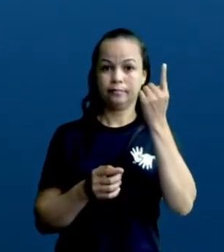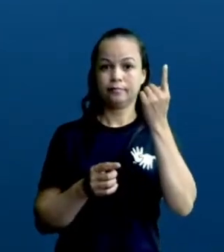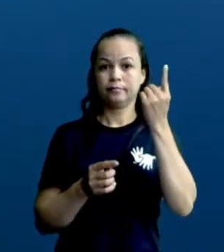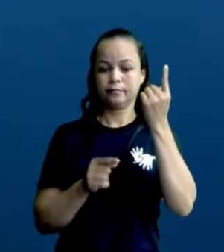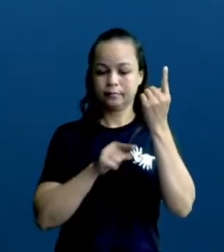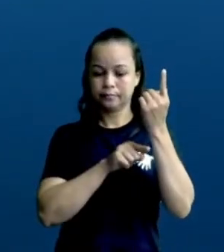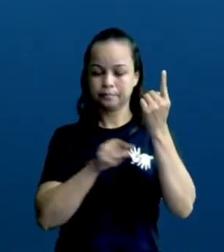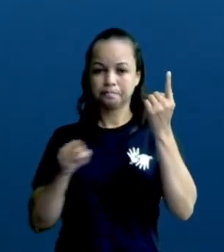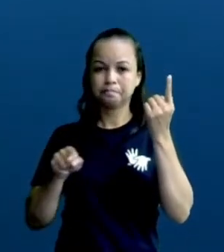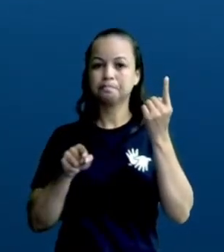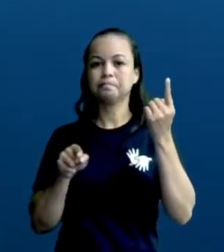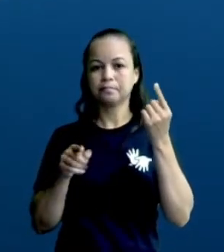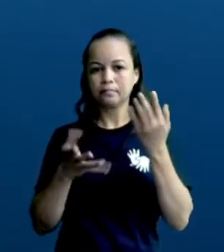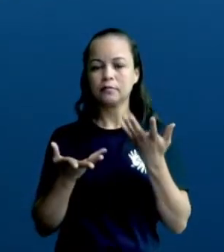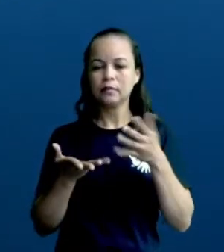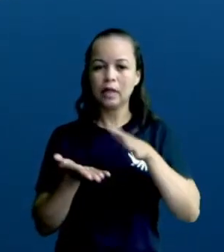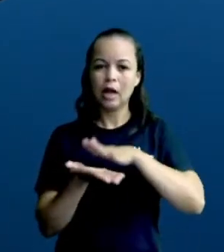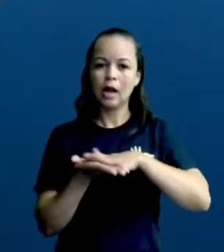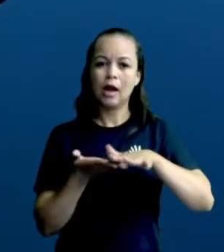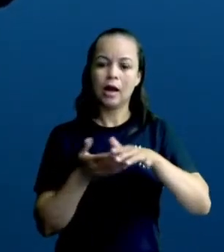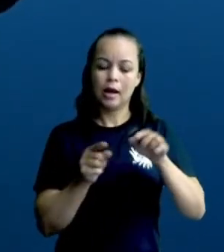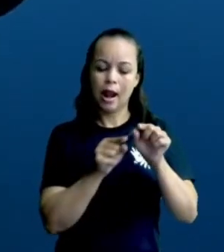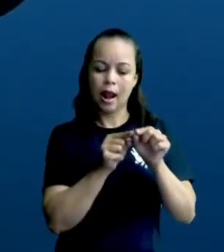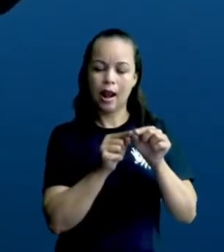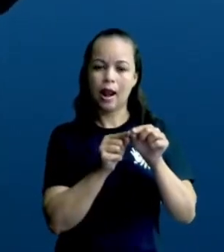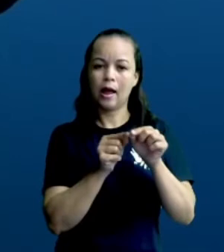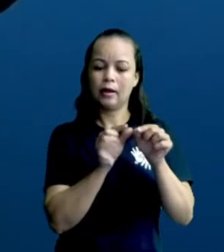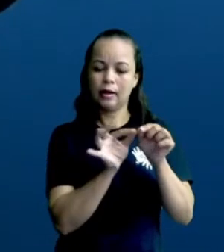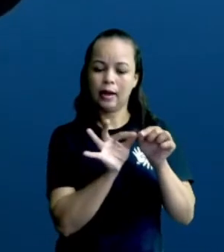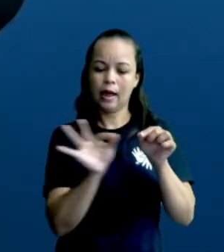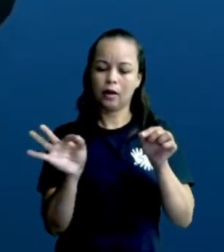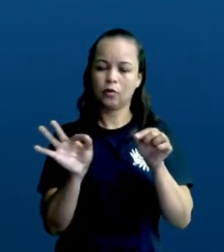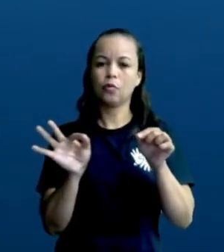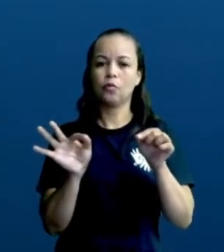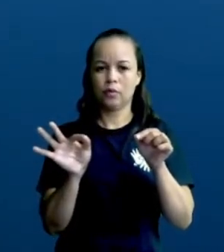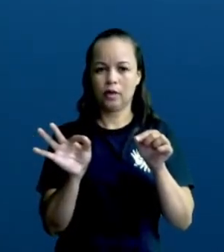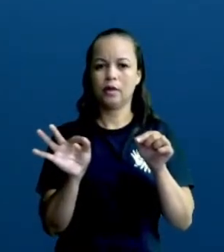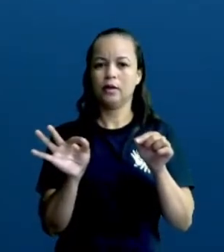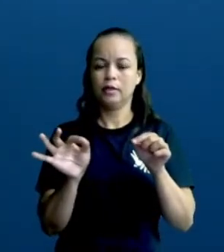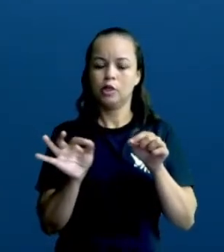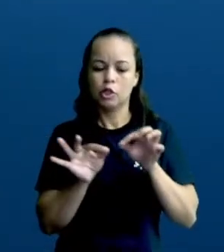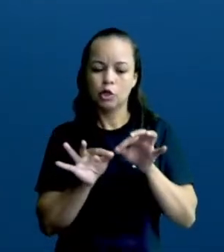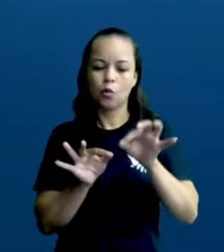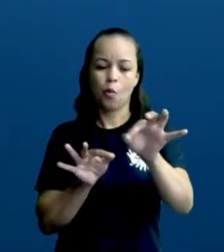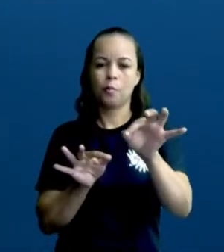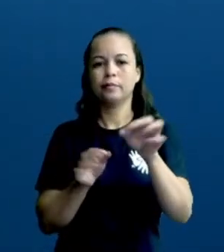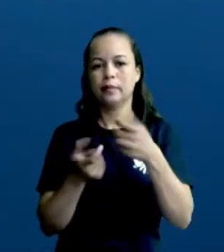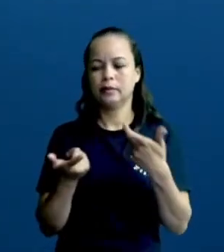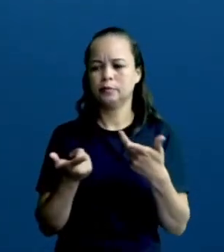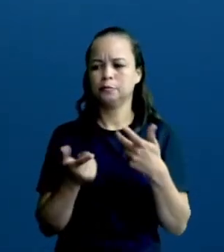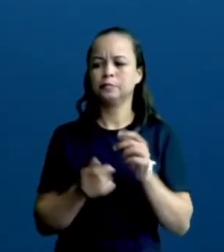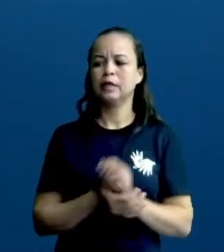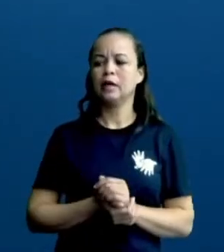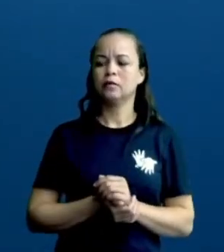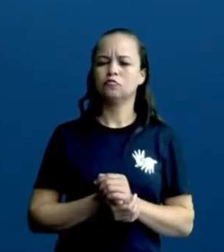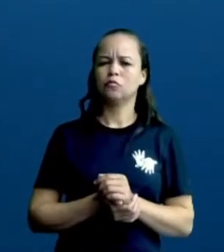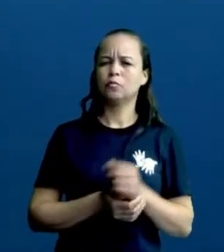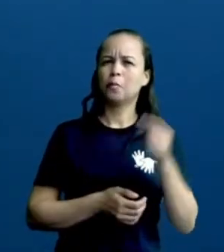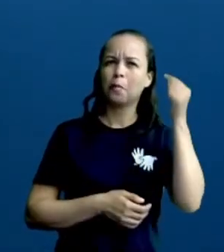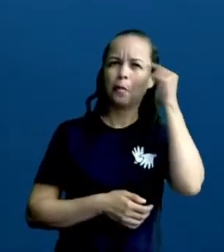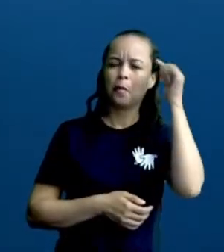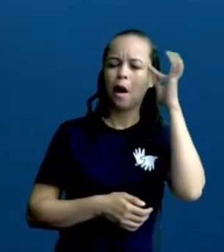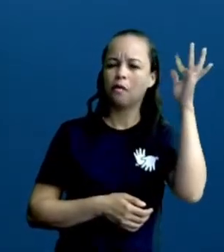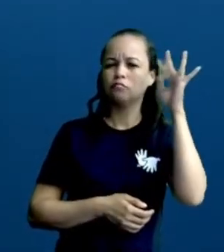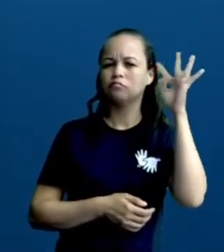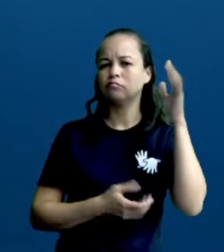medidas, duas dimensões. Largura e comprimento, tá certo? Então, vamos imaginar esse quadrado aqui